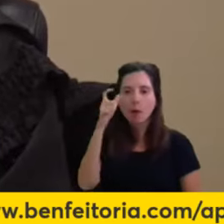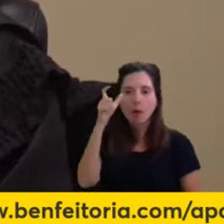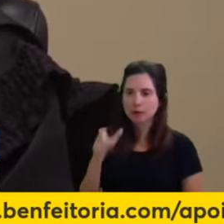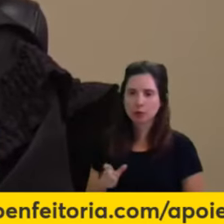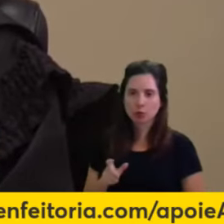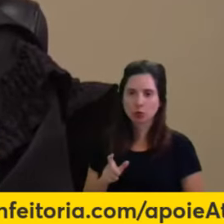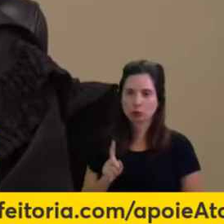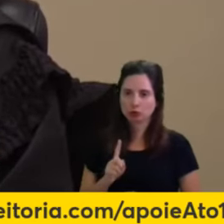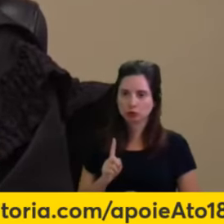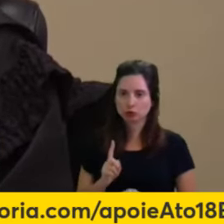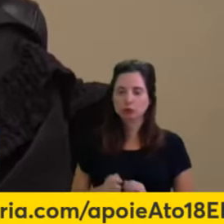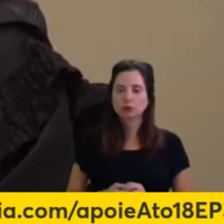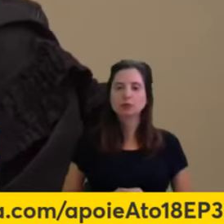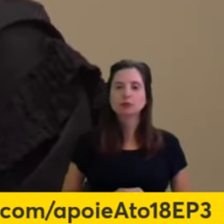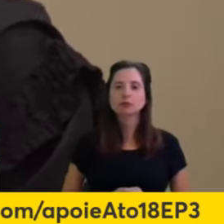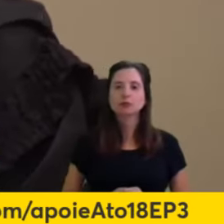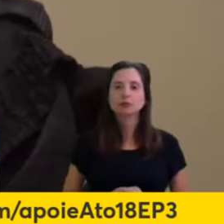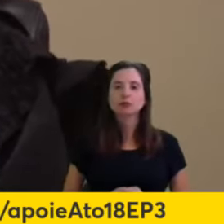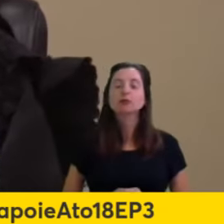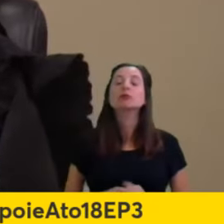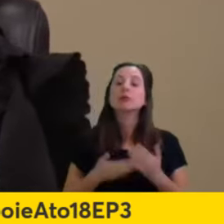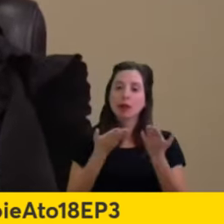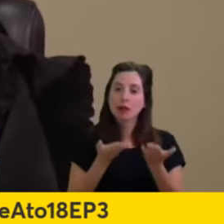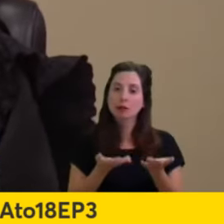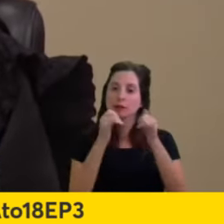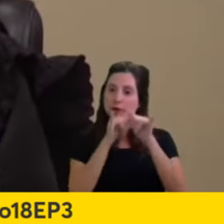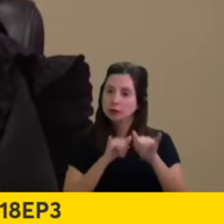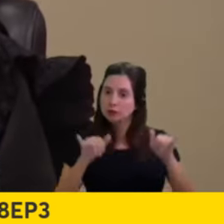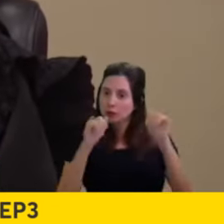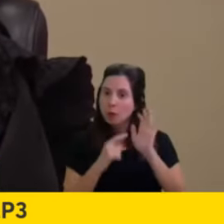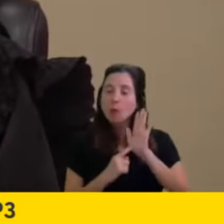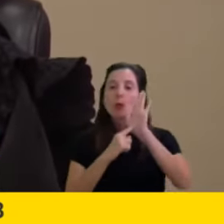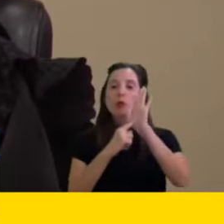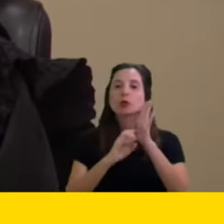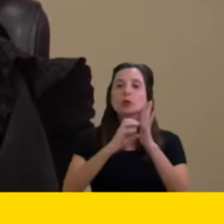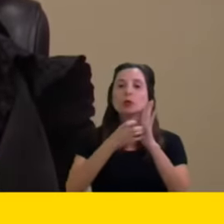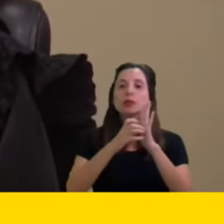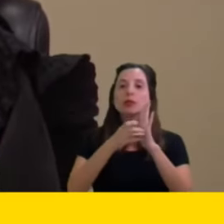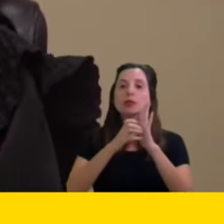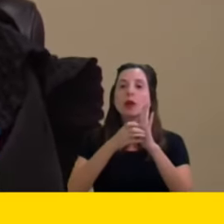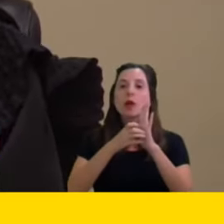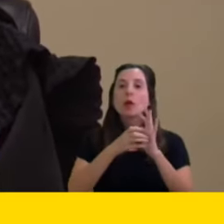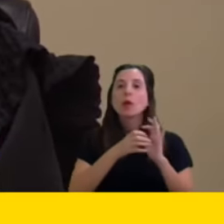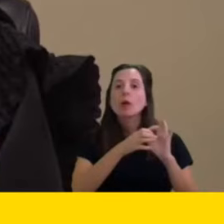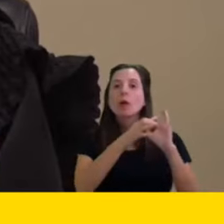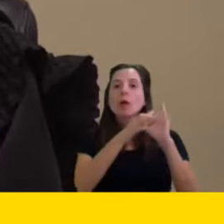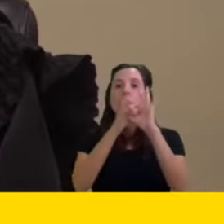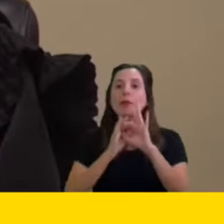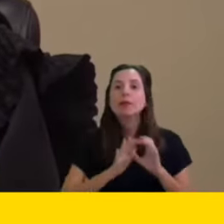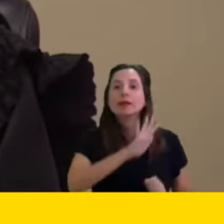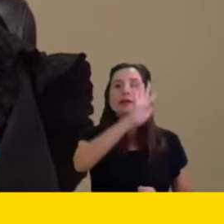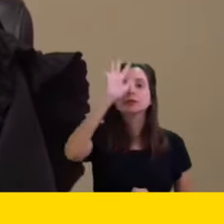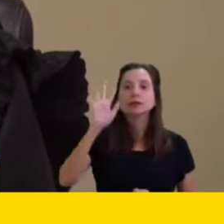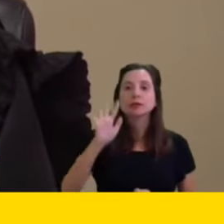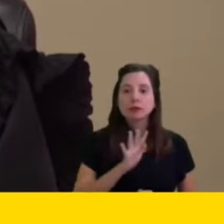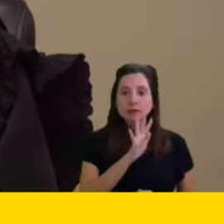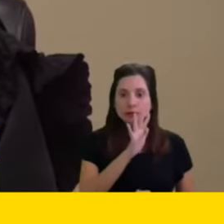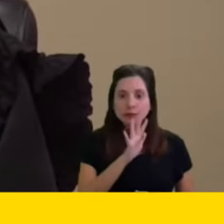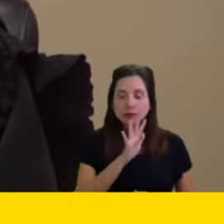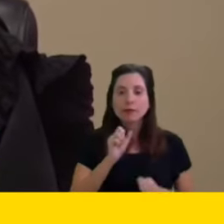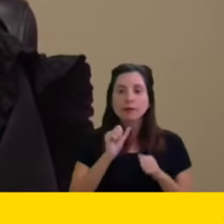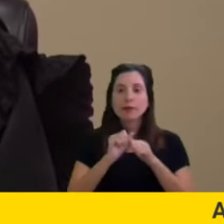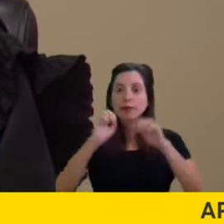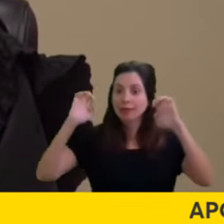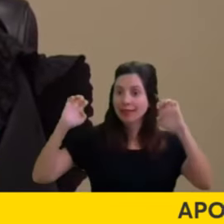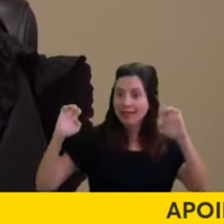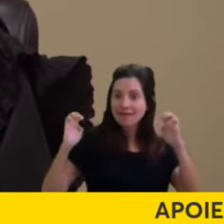pessoa das informações apresentadas pela união Brasil órgão Nacional realização de eventos de campanha